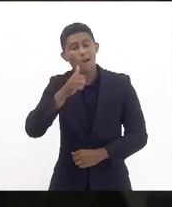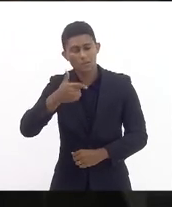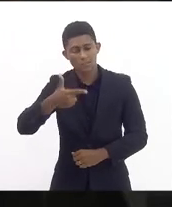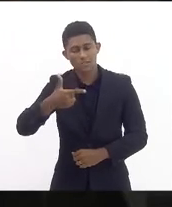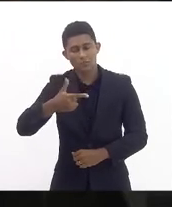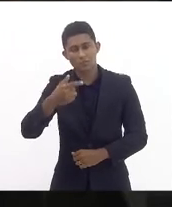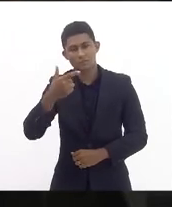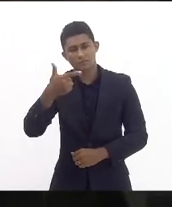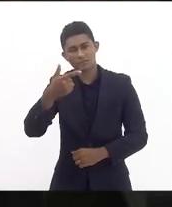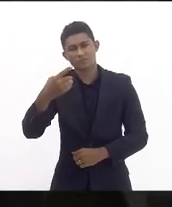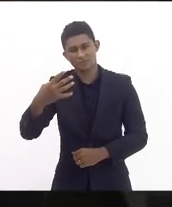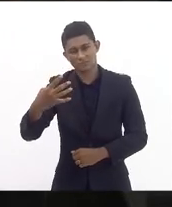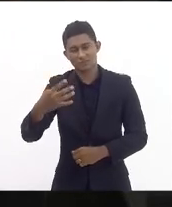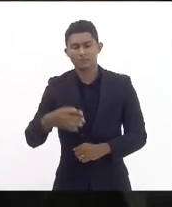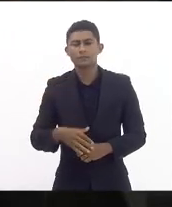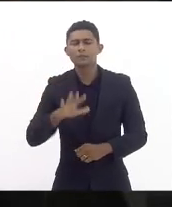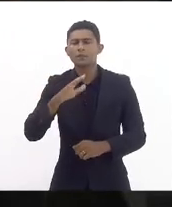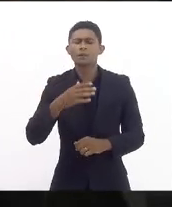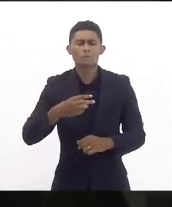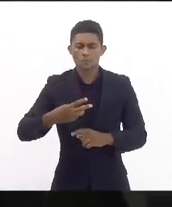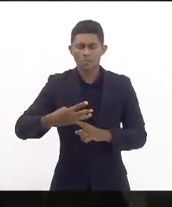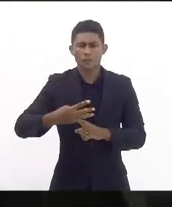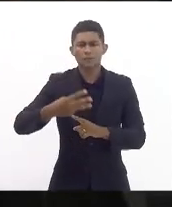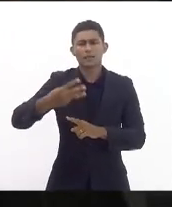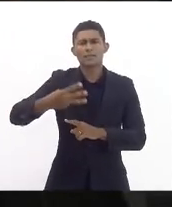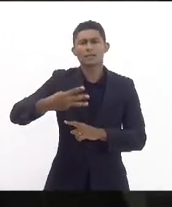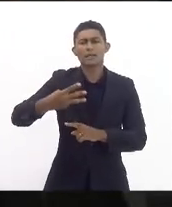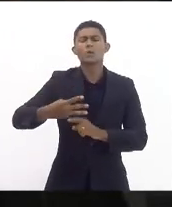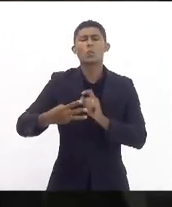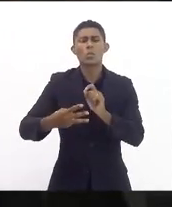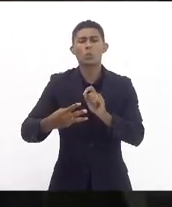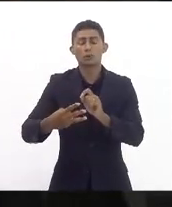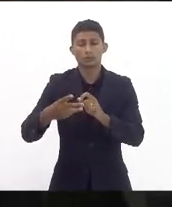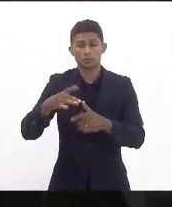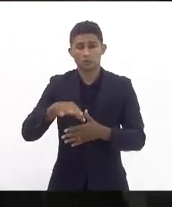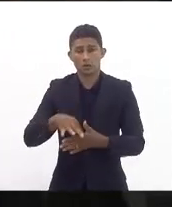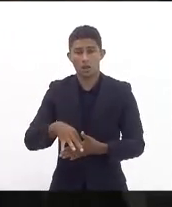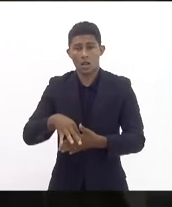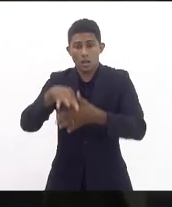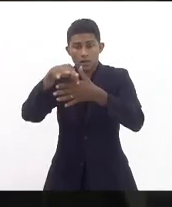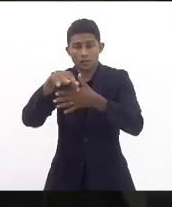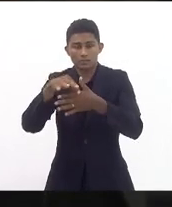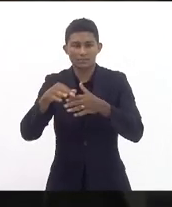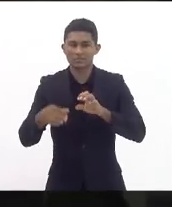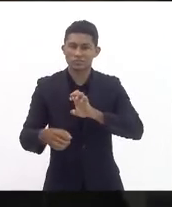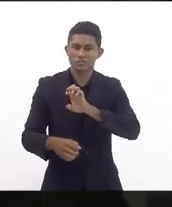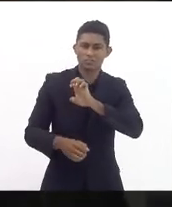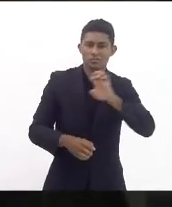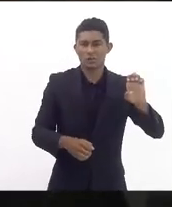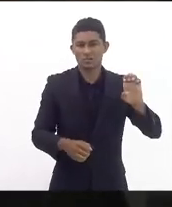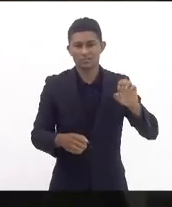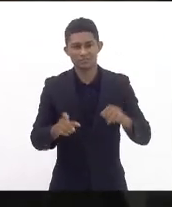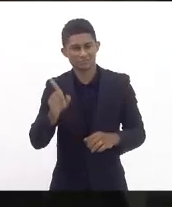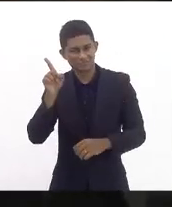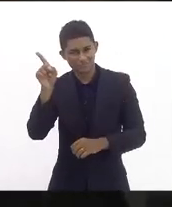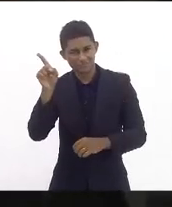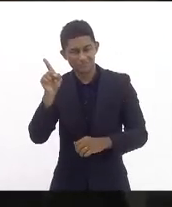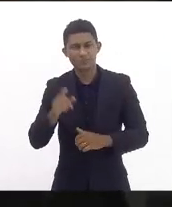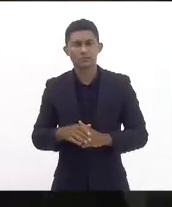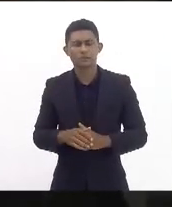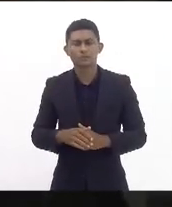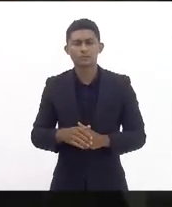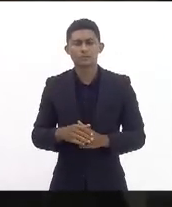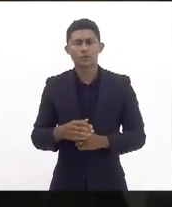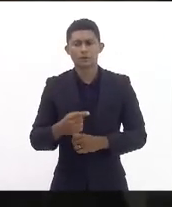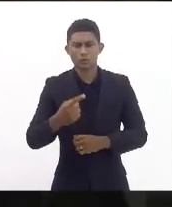tirou o terceiro e o líder e candidato a presidente da esquerda radical um